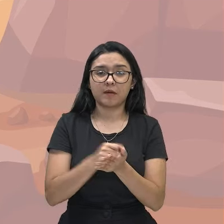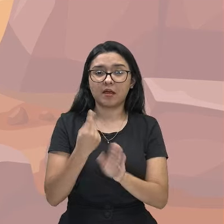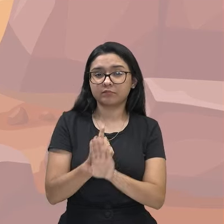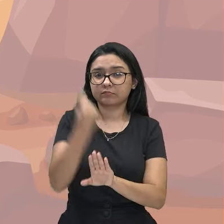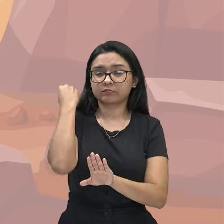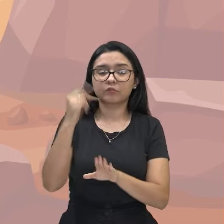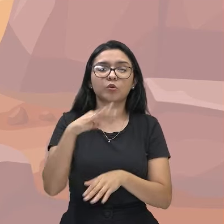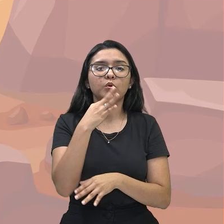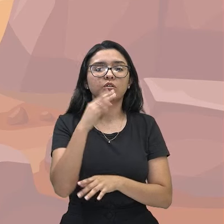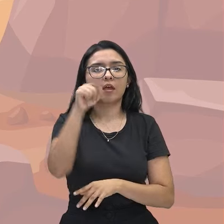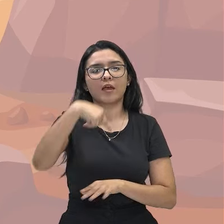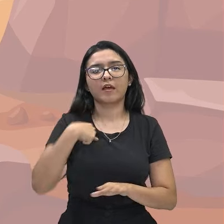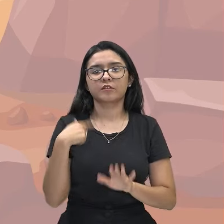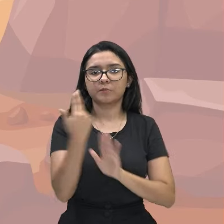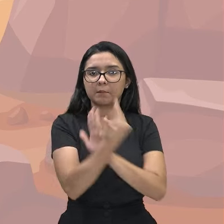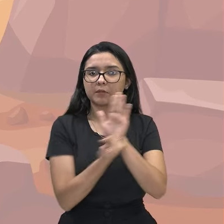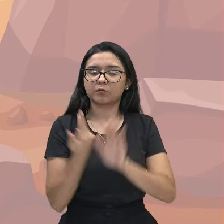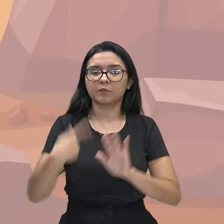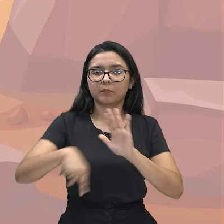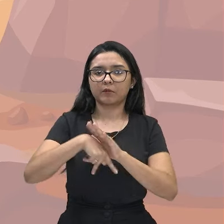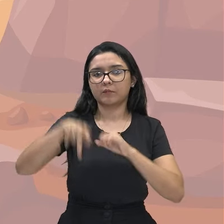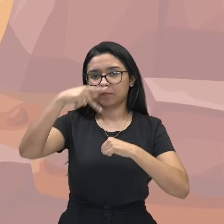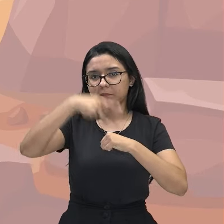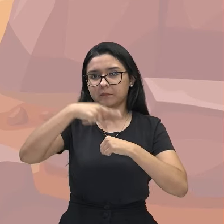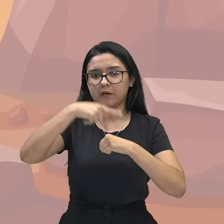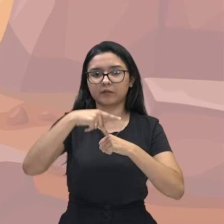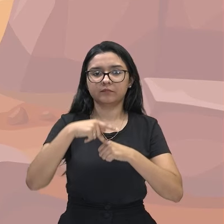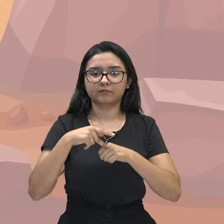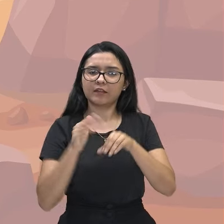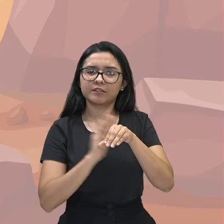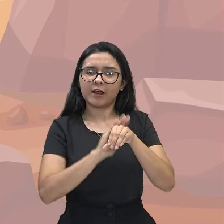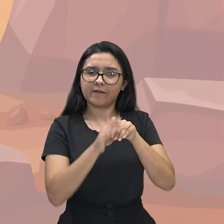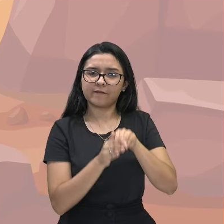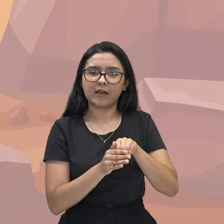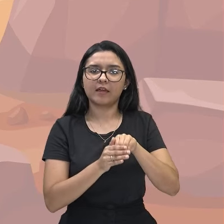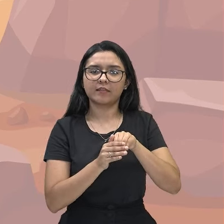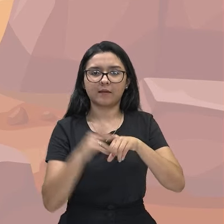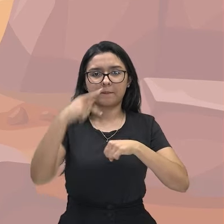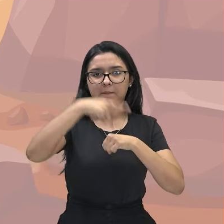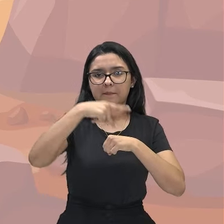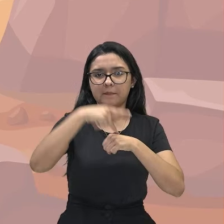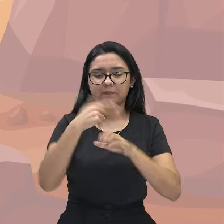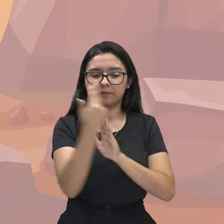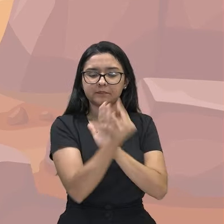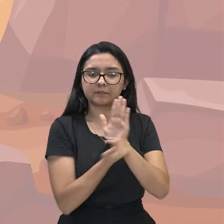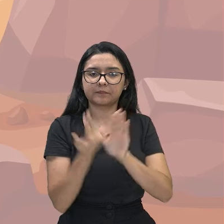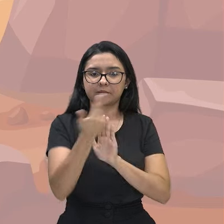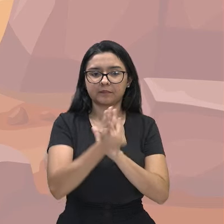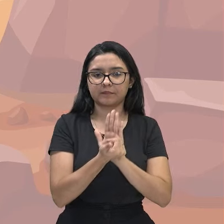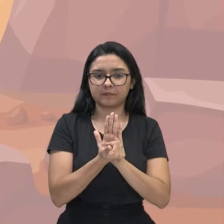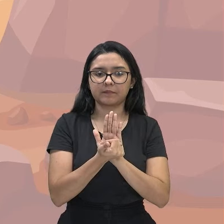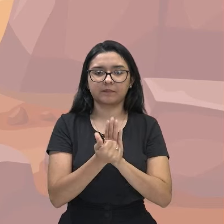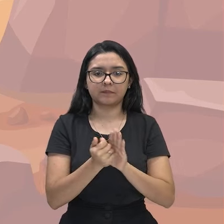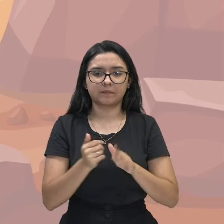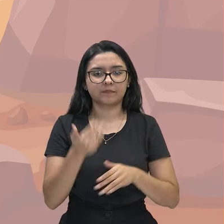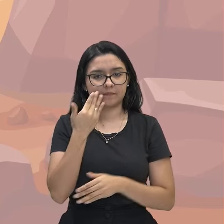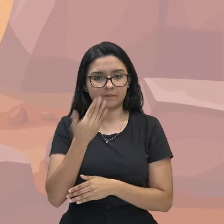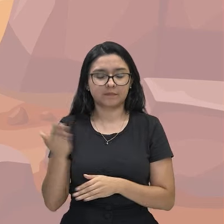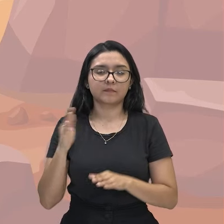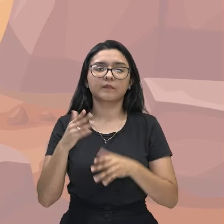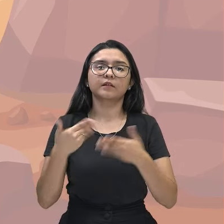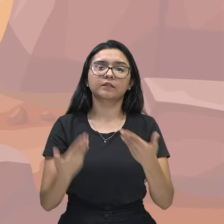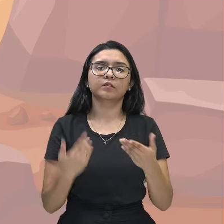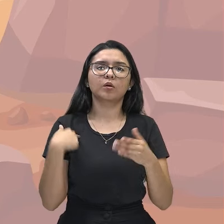se conhecem são as pinturas feitas em paredes de cavernas, chamadas de pinturas rupestres. Conforme a